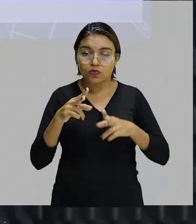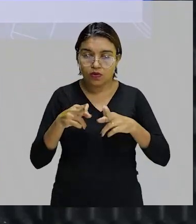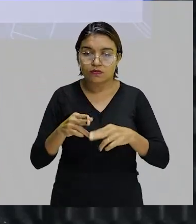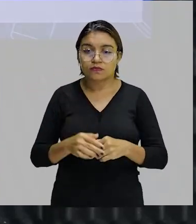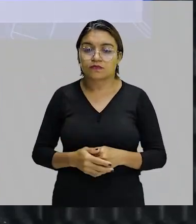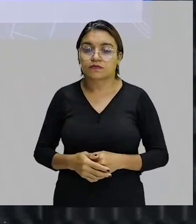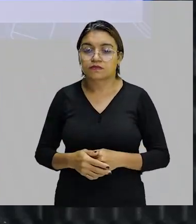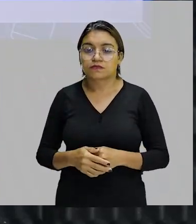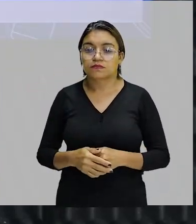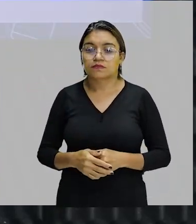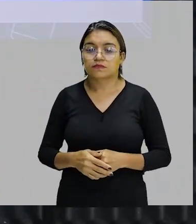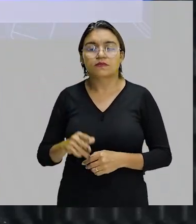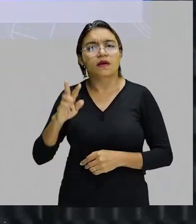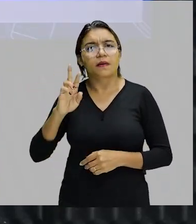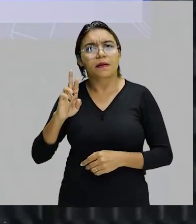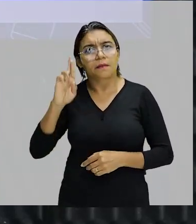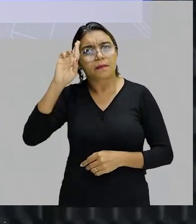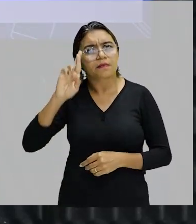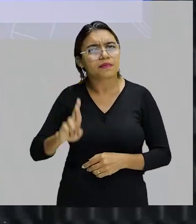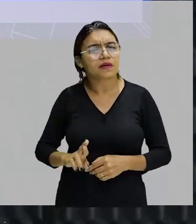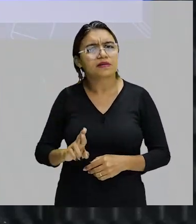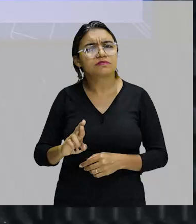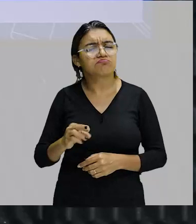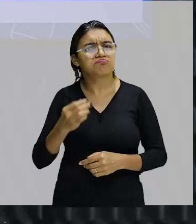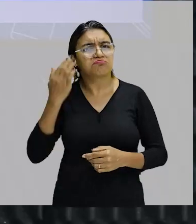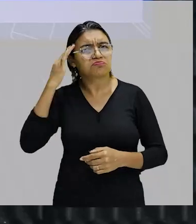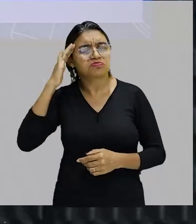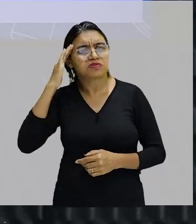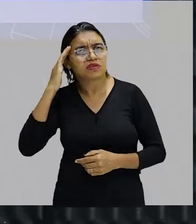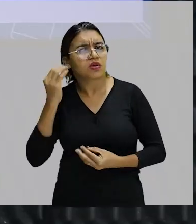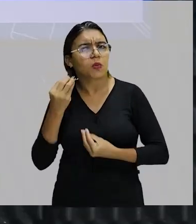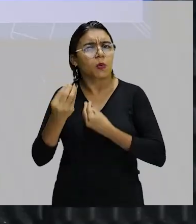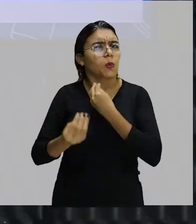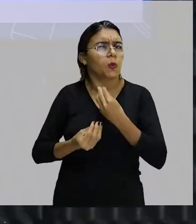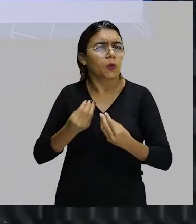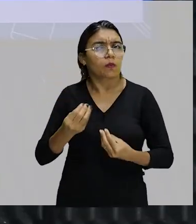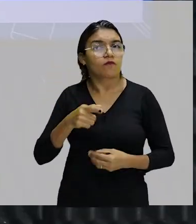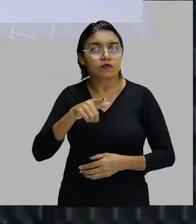trabalhando. Renata, e se eu não entender esse teu procedimento? Você faz a tua